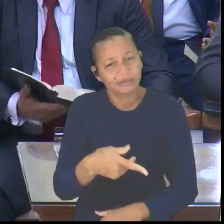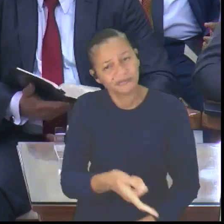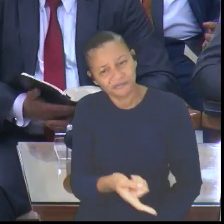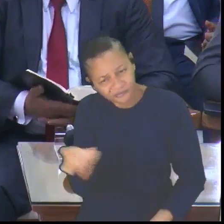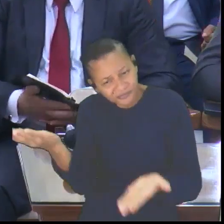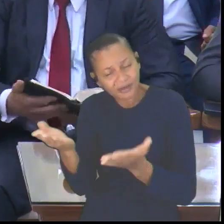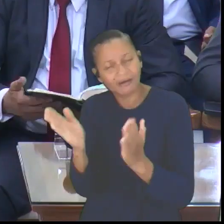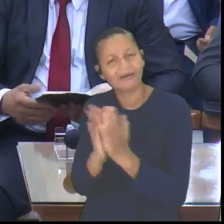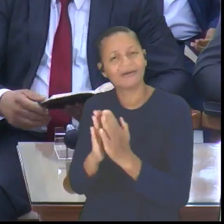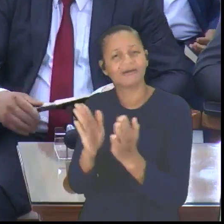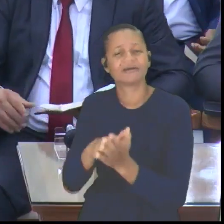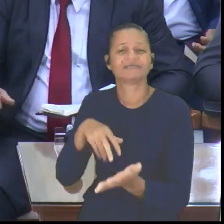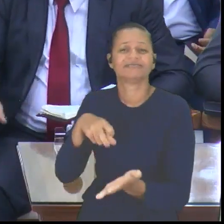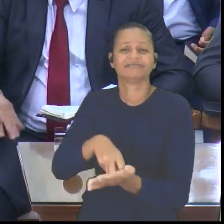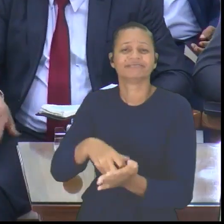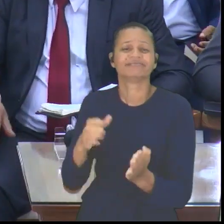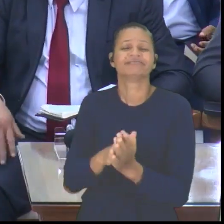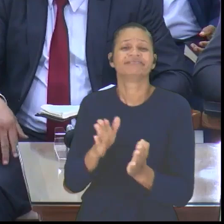Joelhos no chão.